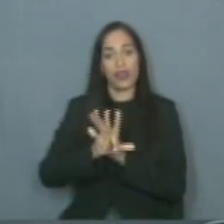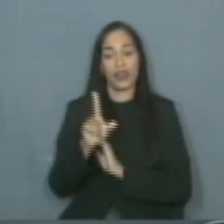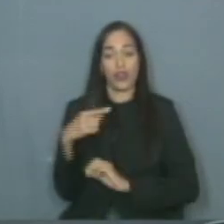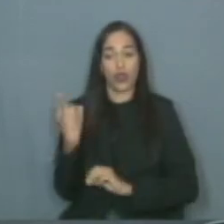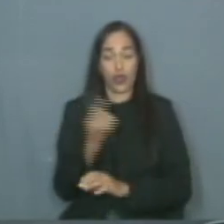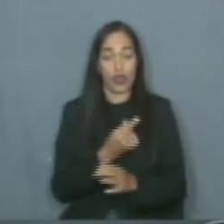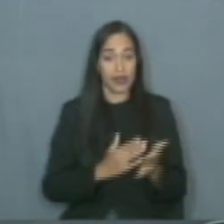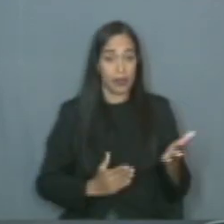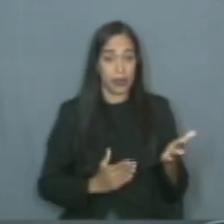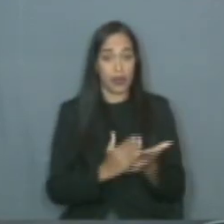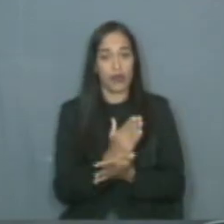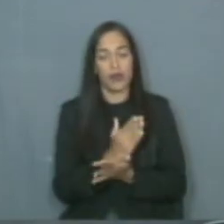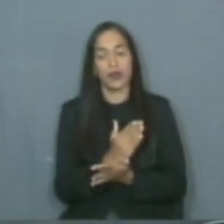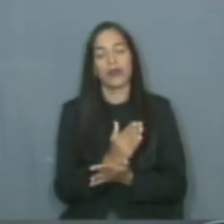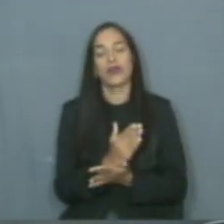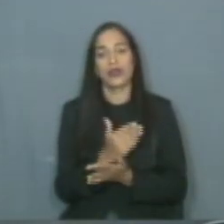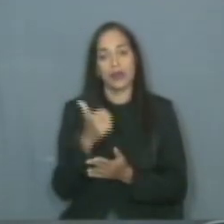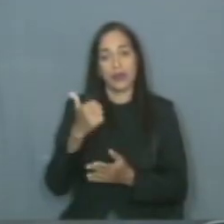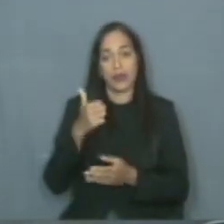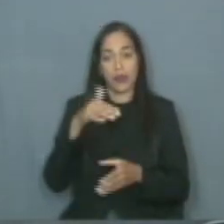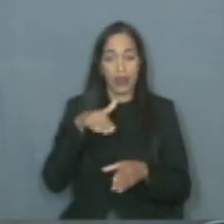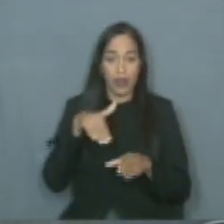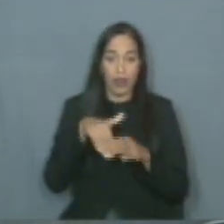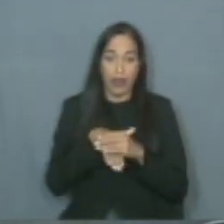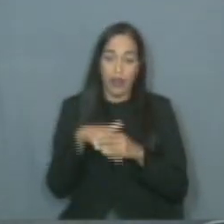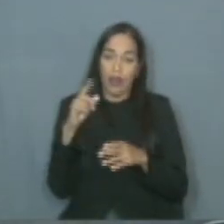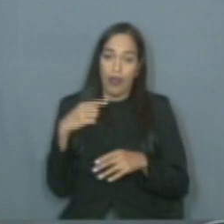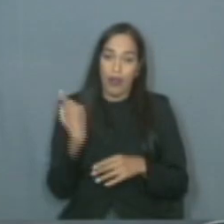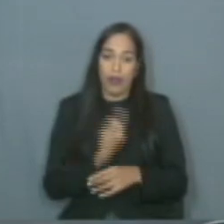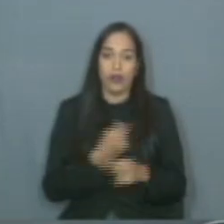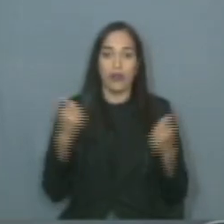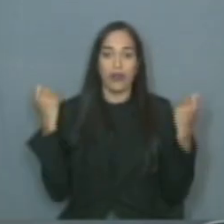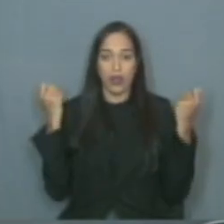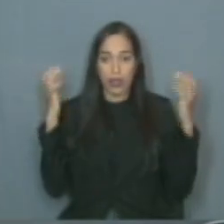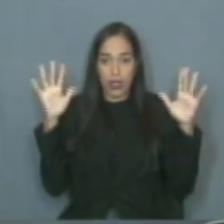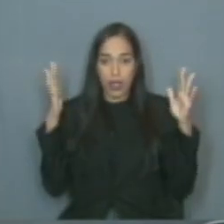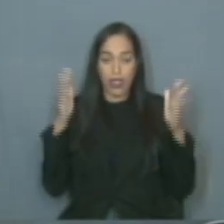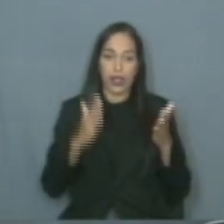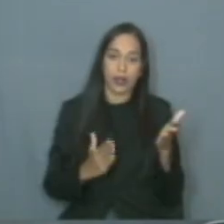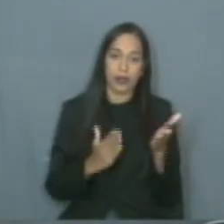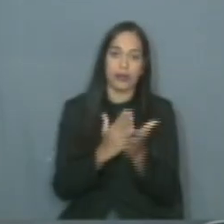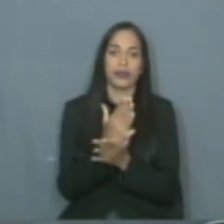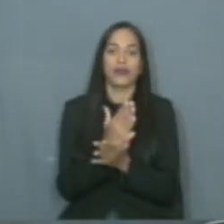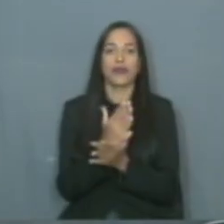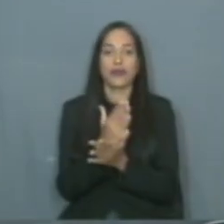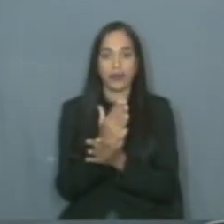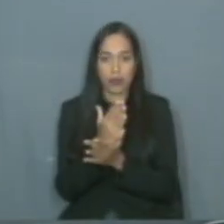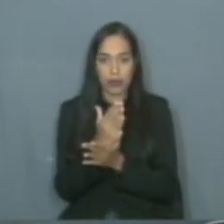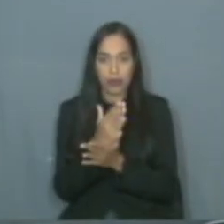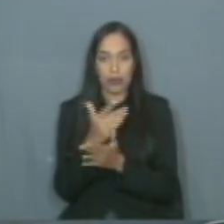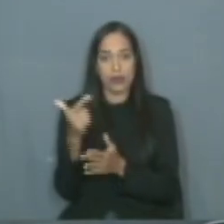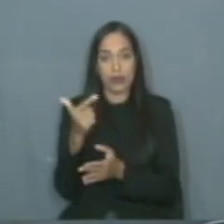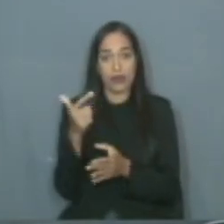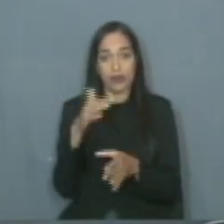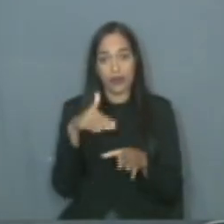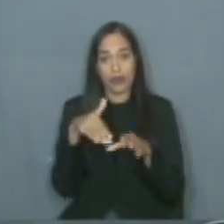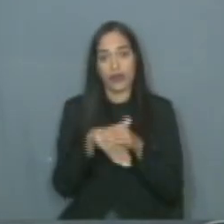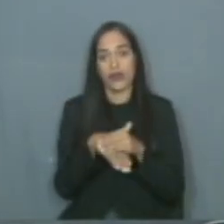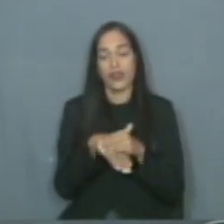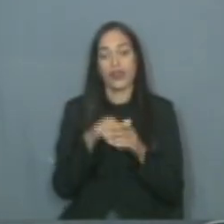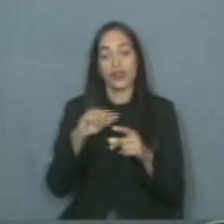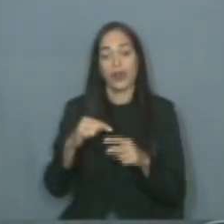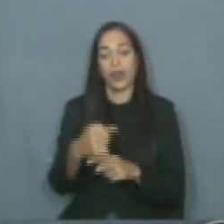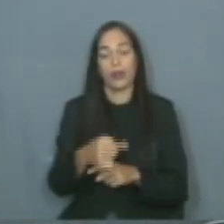aprovamos em primeira votação, tenho certeza absoluta que comemoraremos a sua aprovação em segunda votação na próxima